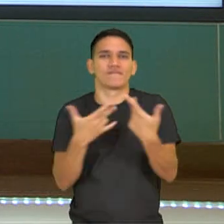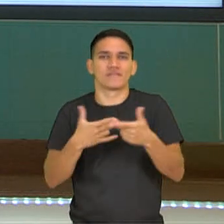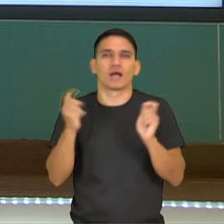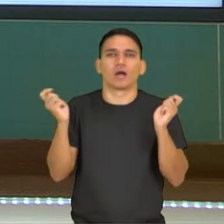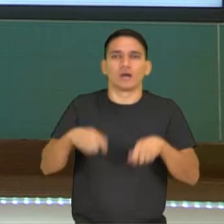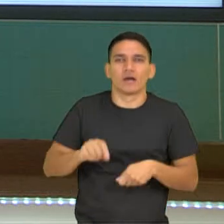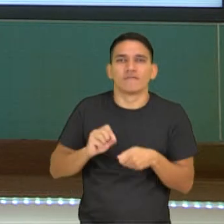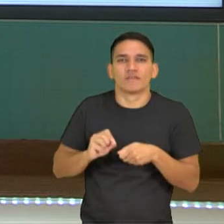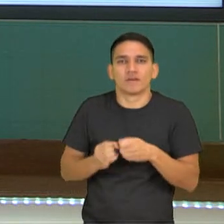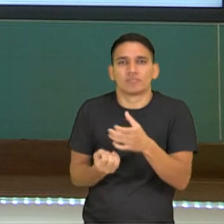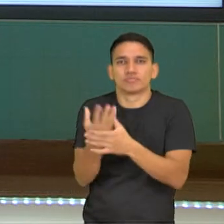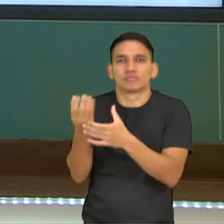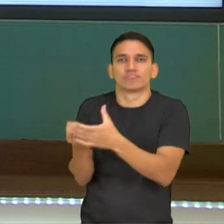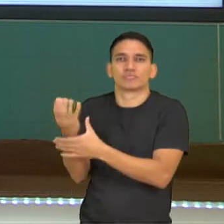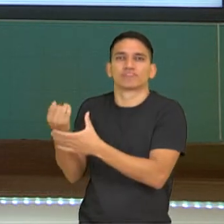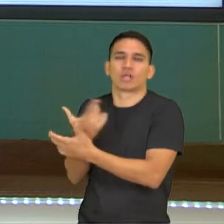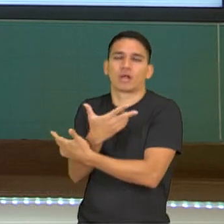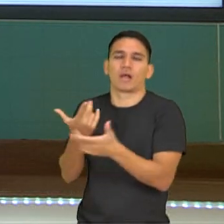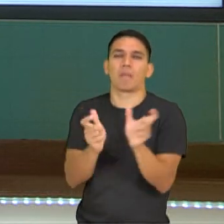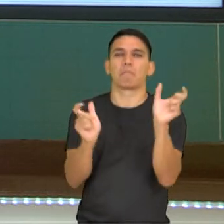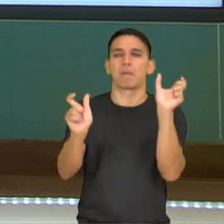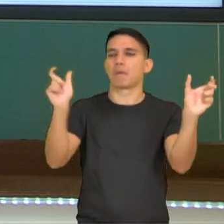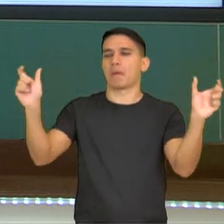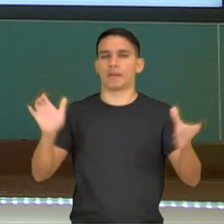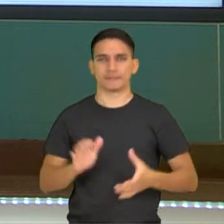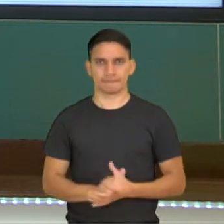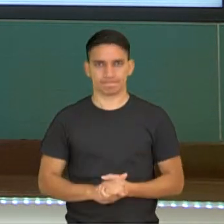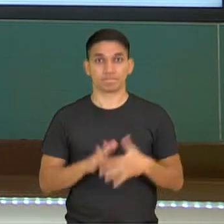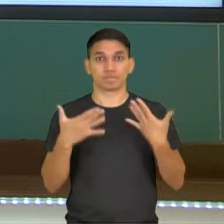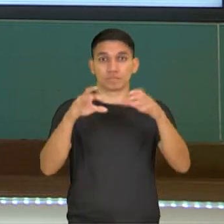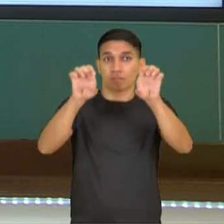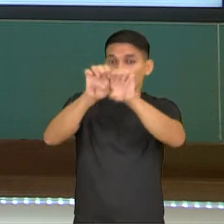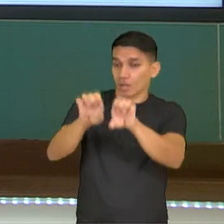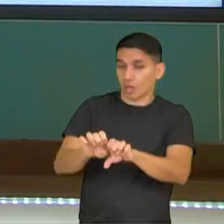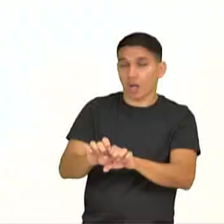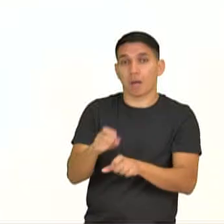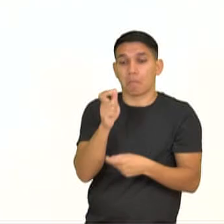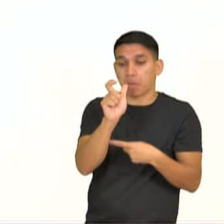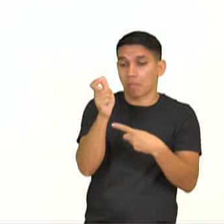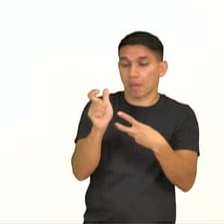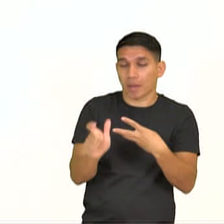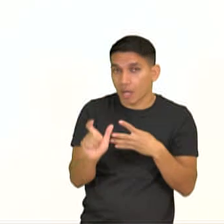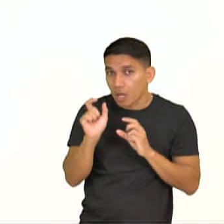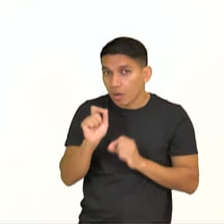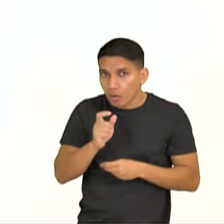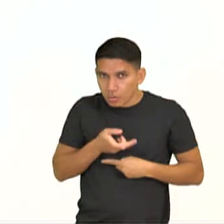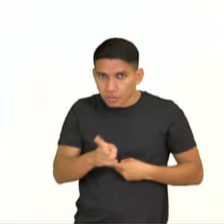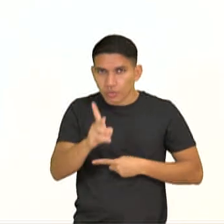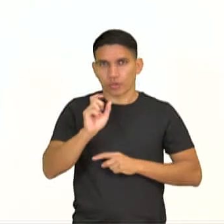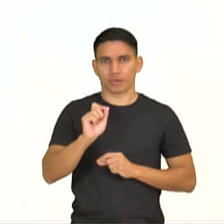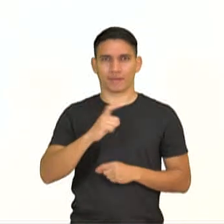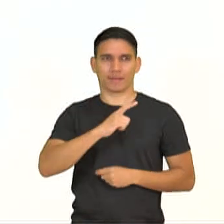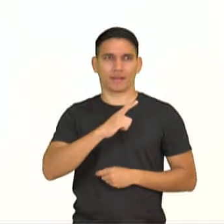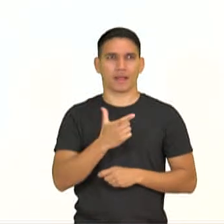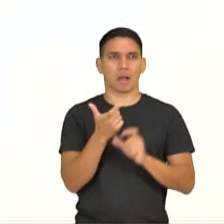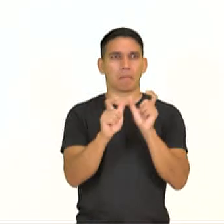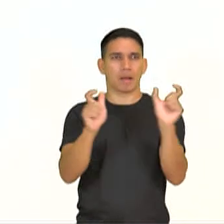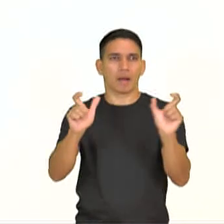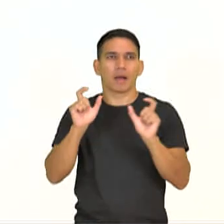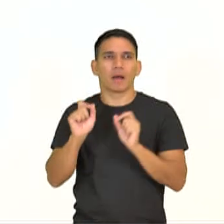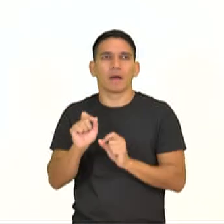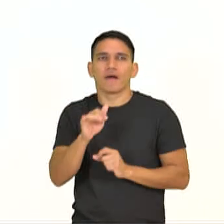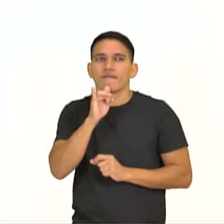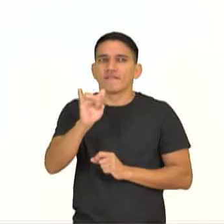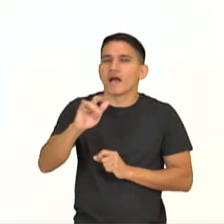de se criarem aí novas palavras. Então, a estrutura da palavra, continuando, né, a gente tem aqui a palavra triste chora.